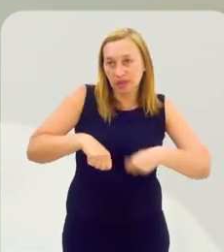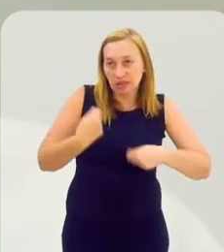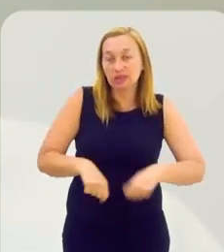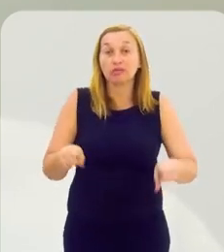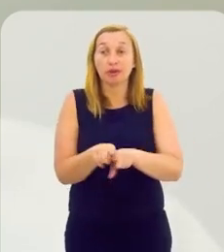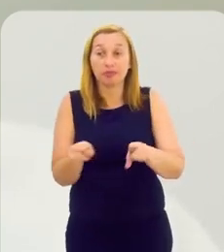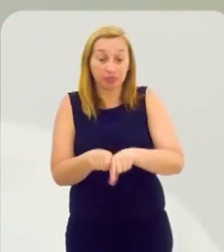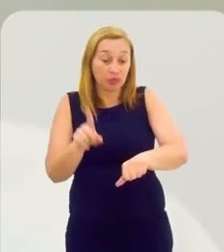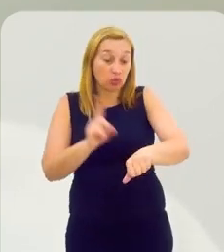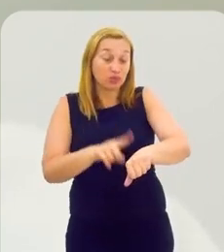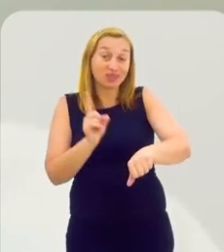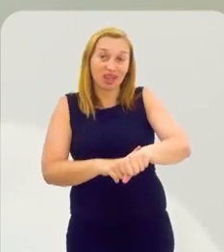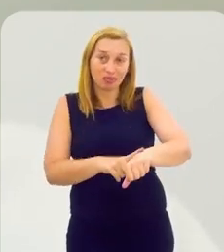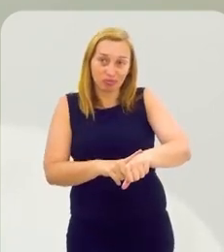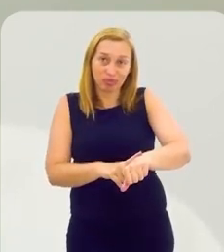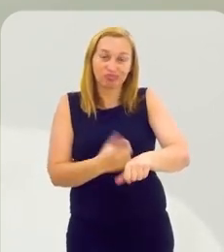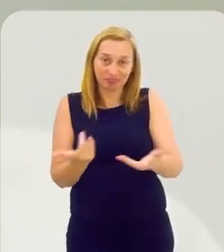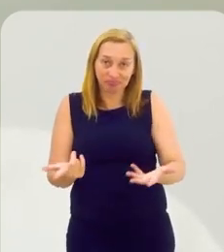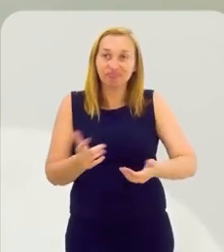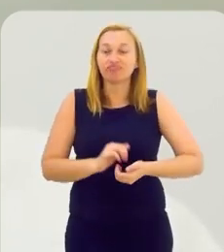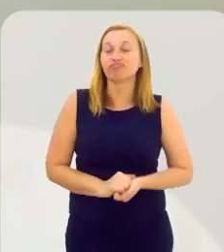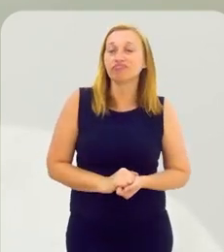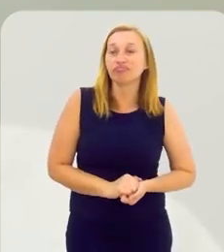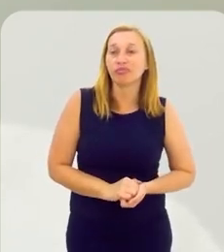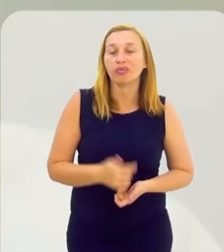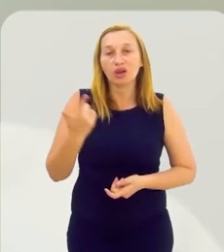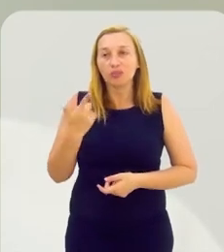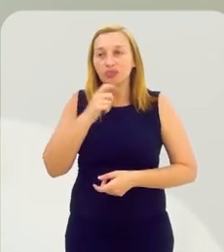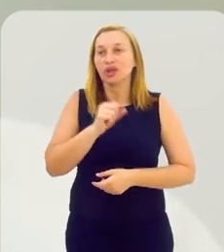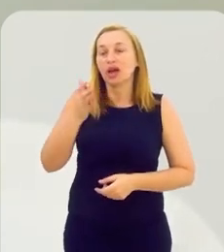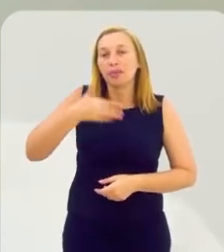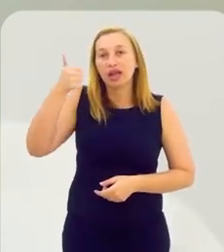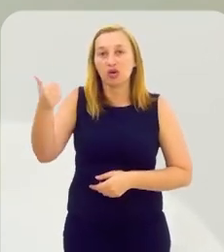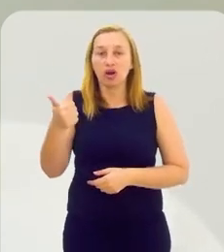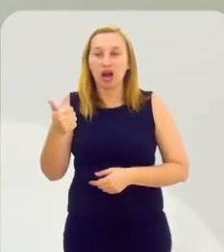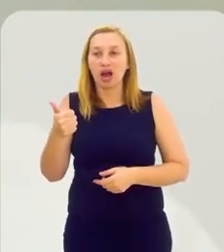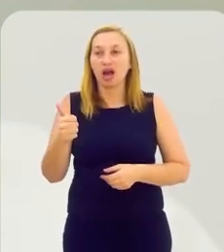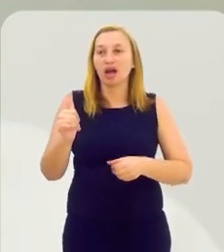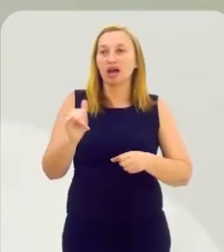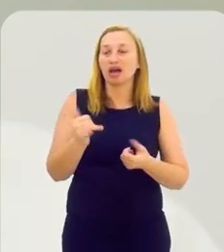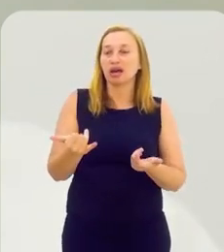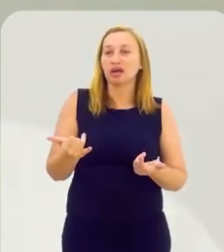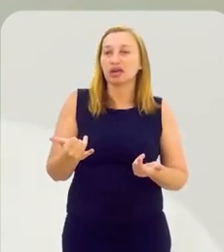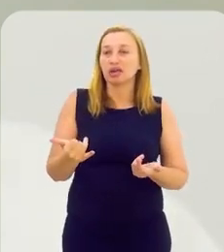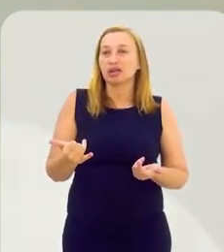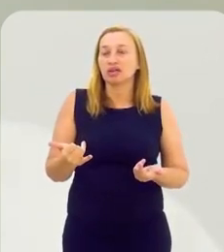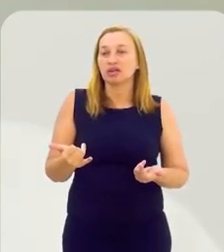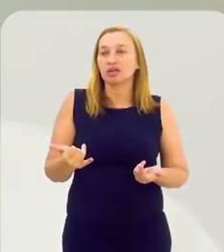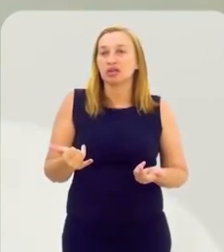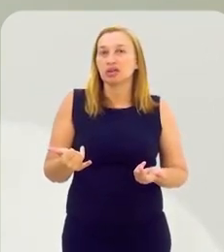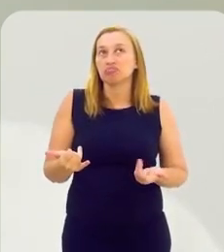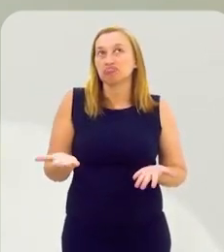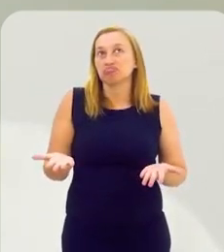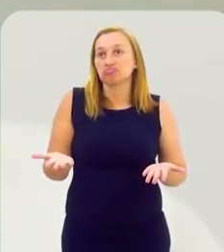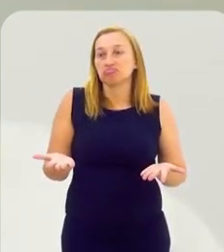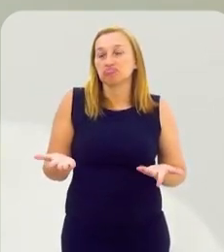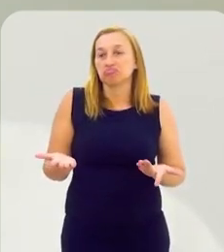também um tempo de transporte muito alto. Então, acho que se a gente conseguir melhorar essa dinâmica e talvez, por que